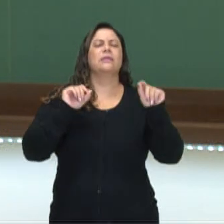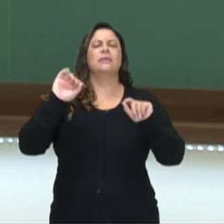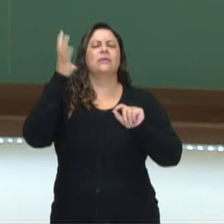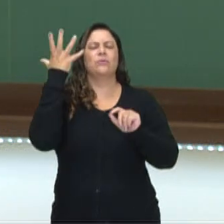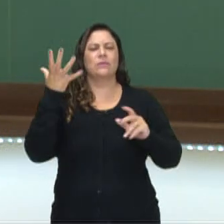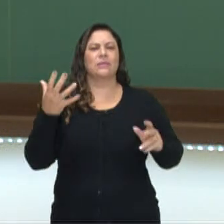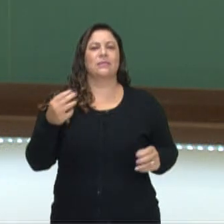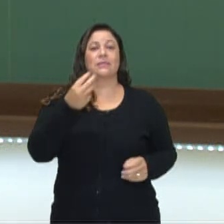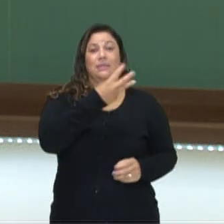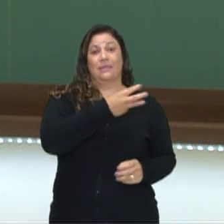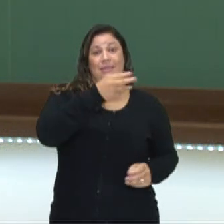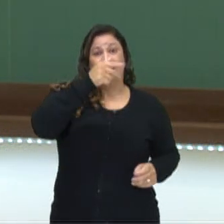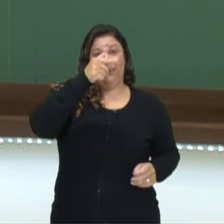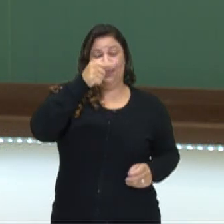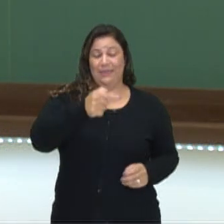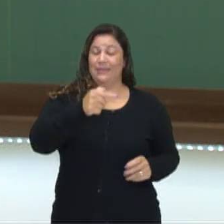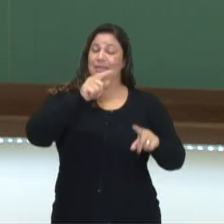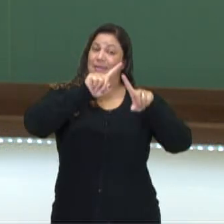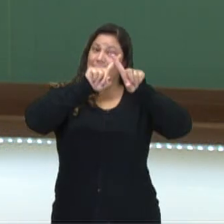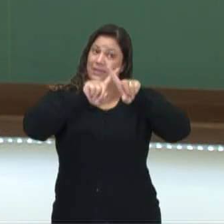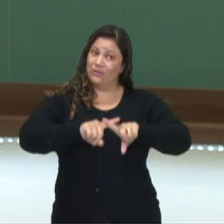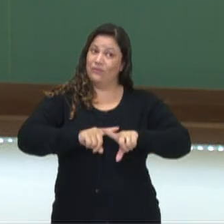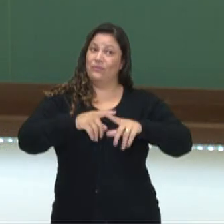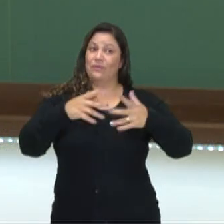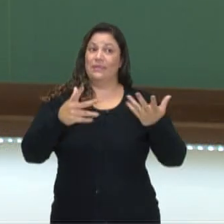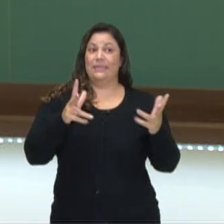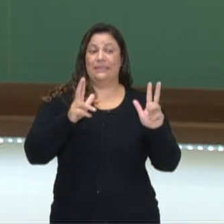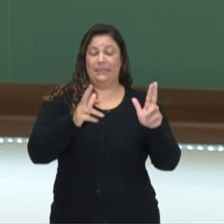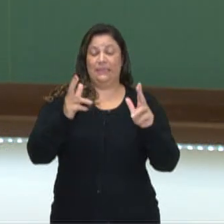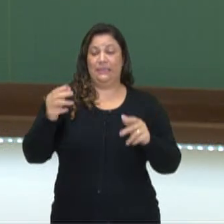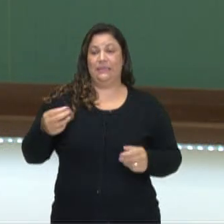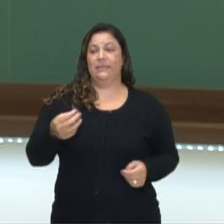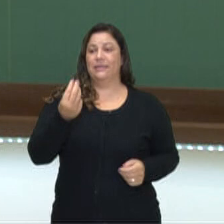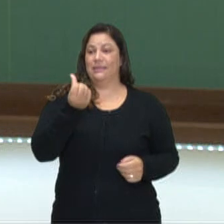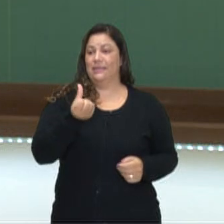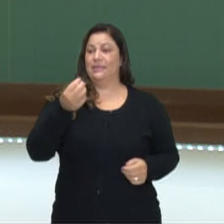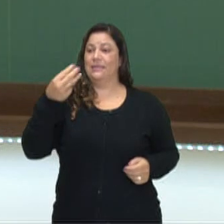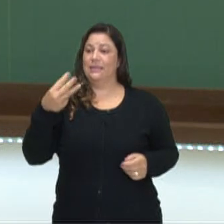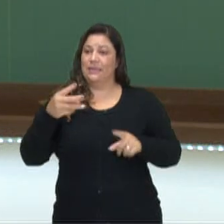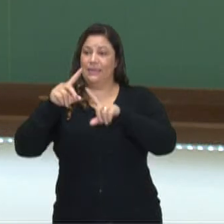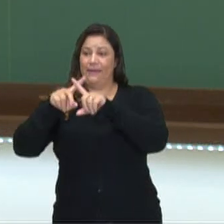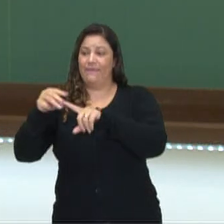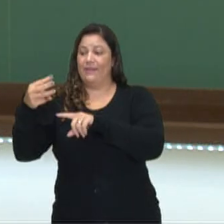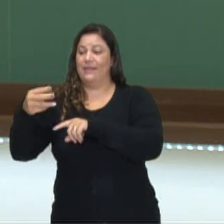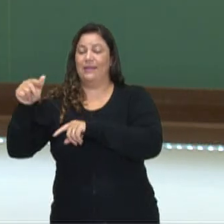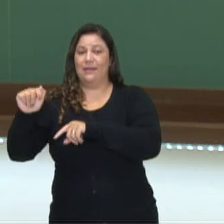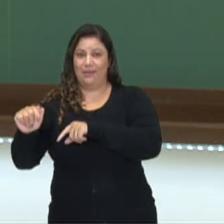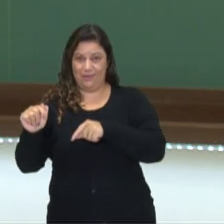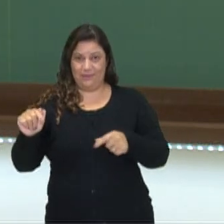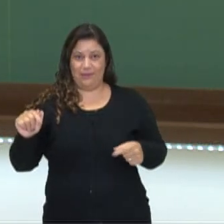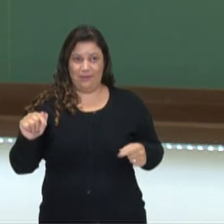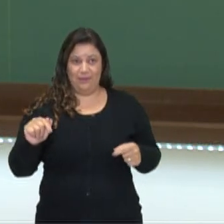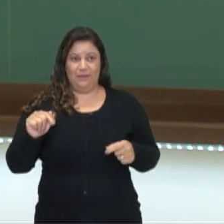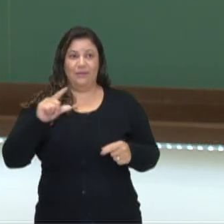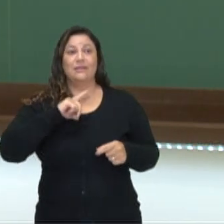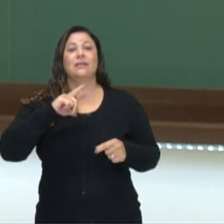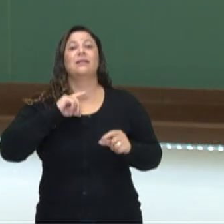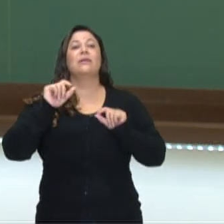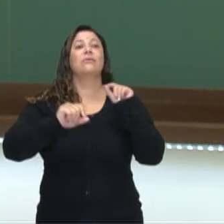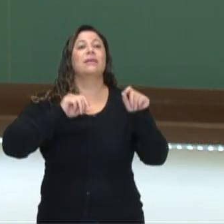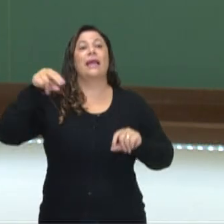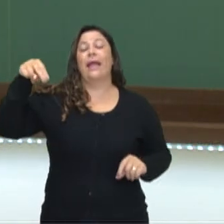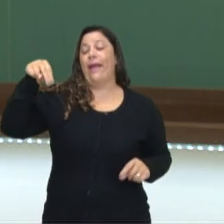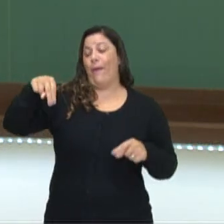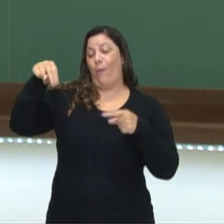Para 37 vezes alguém ser igual a 63 vezes o 37, é porque a gente tem o quê? Que o N